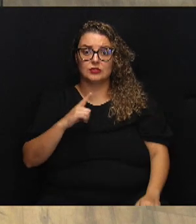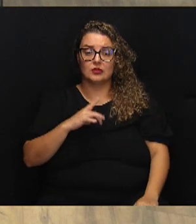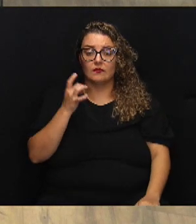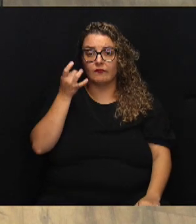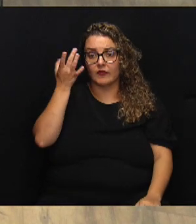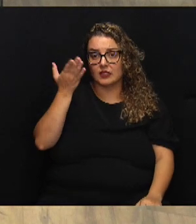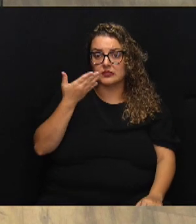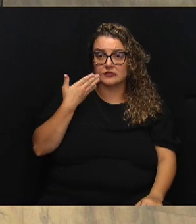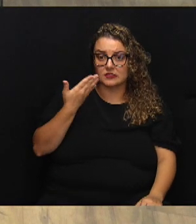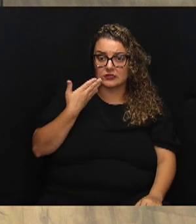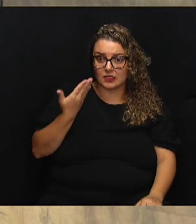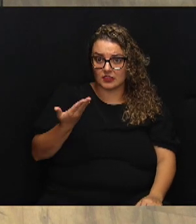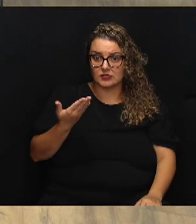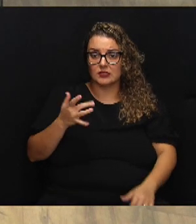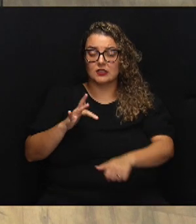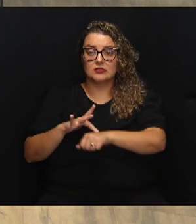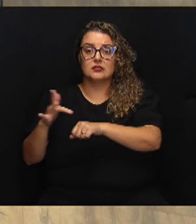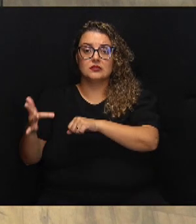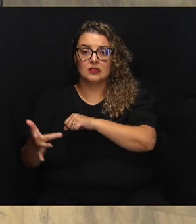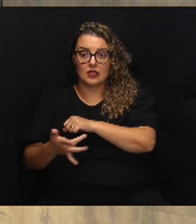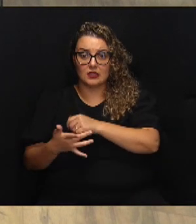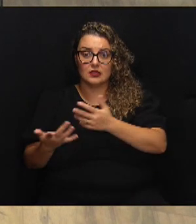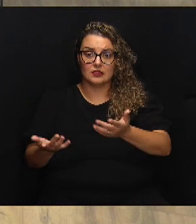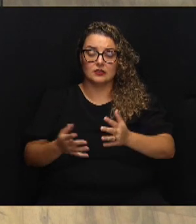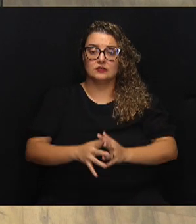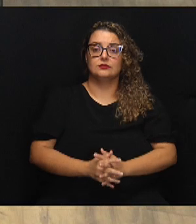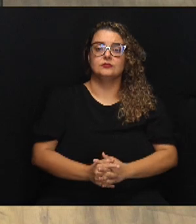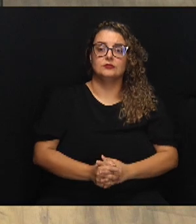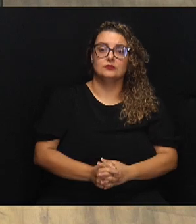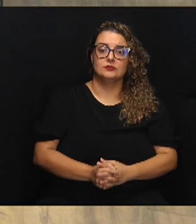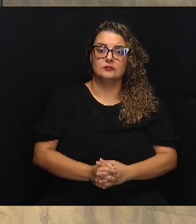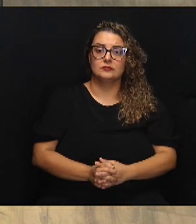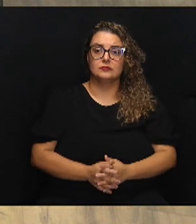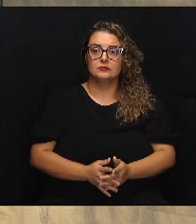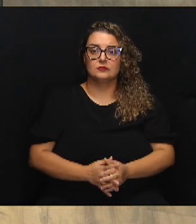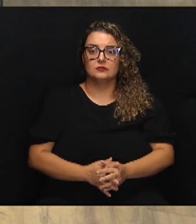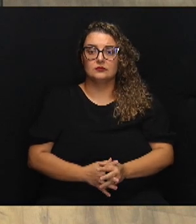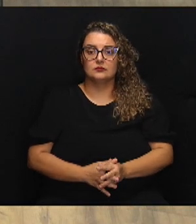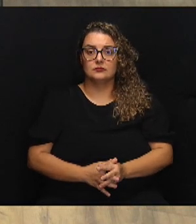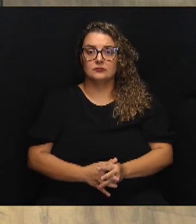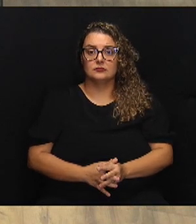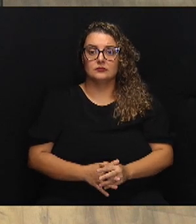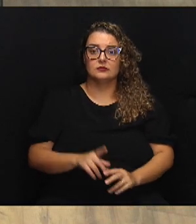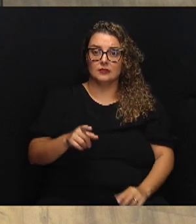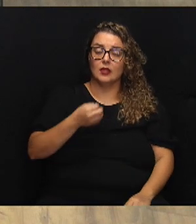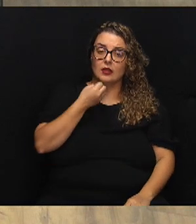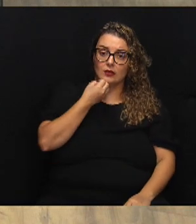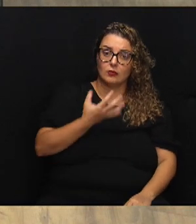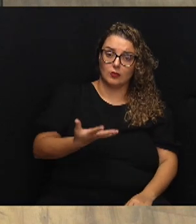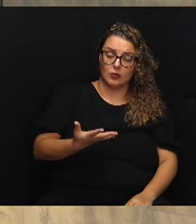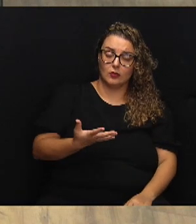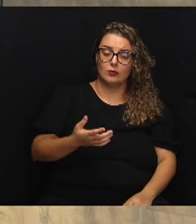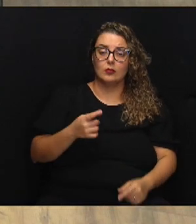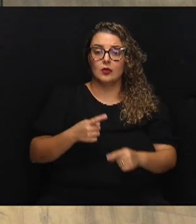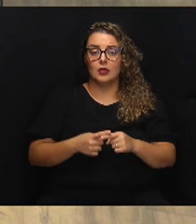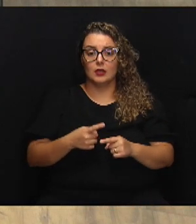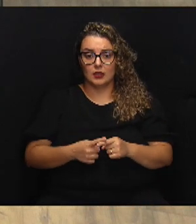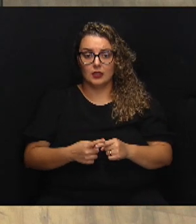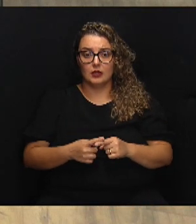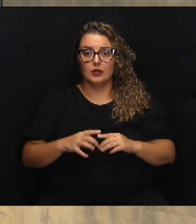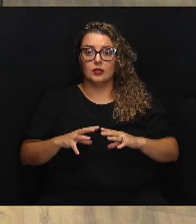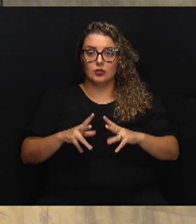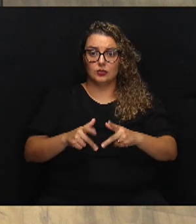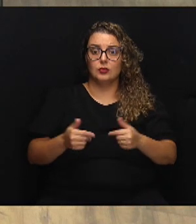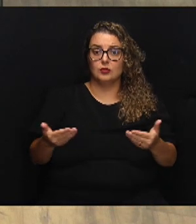né, das redes sociais, né, e é muito bom isso daí, porque todo mundo hoje